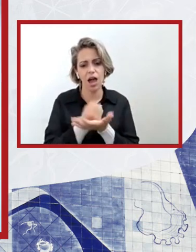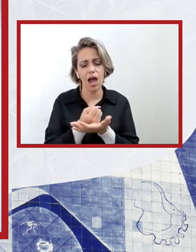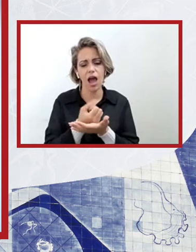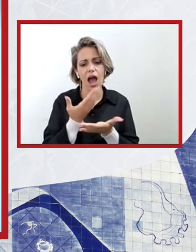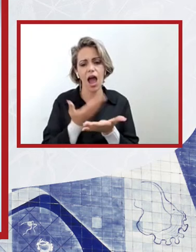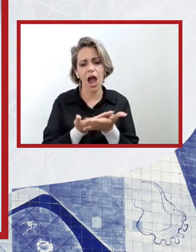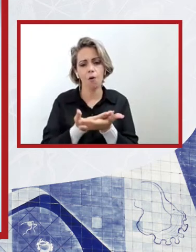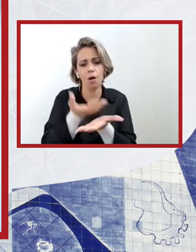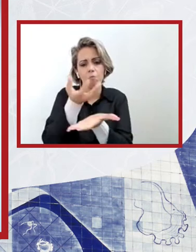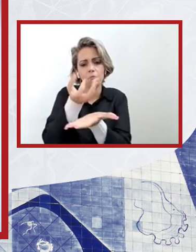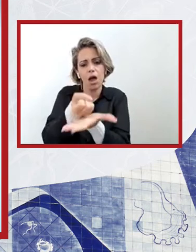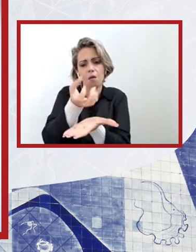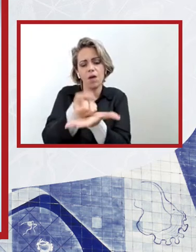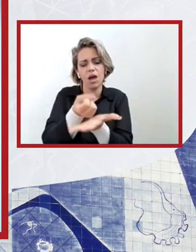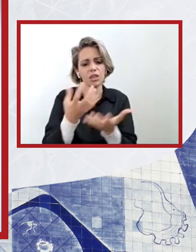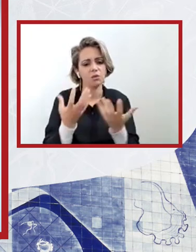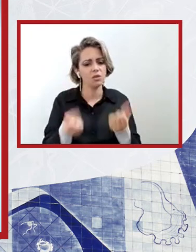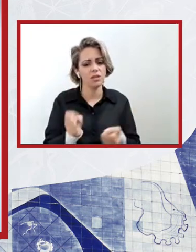pandemia,